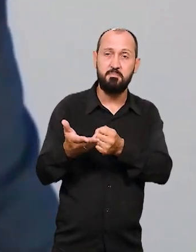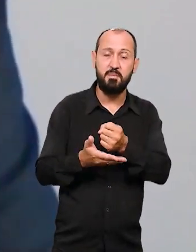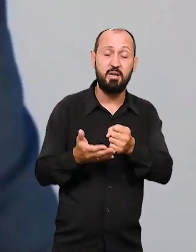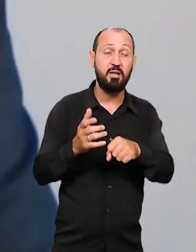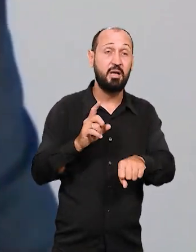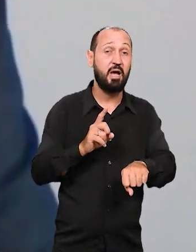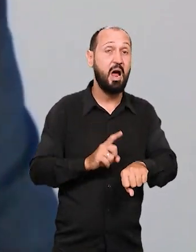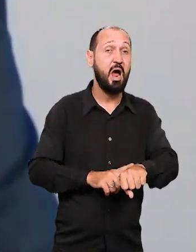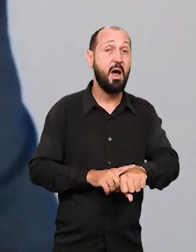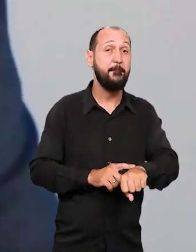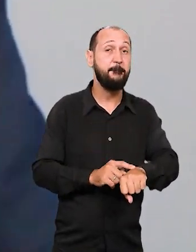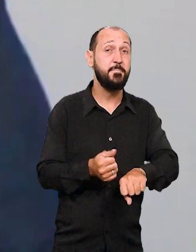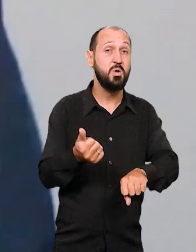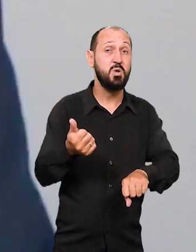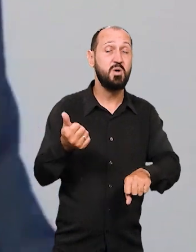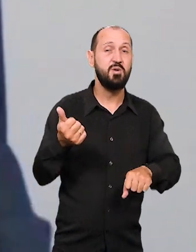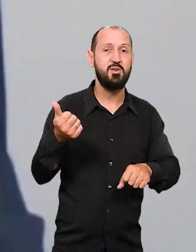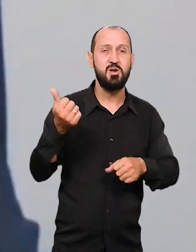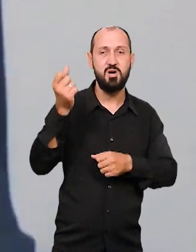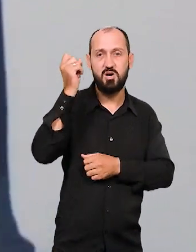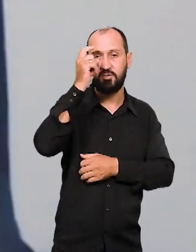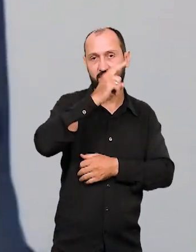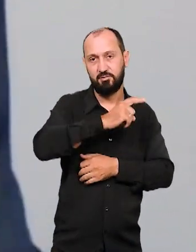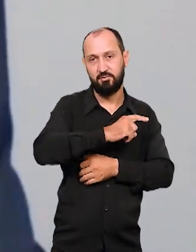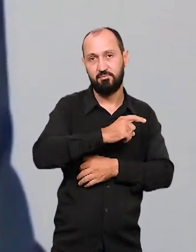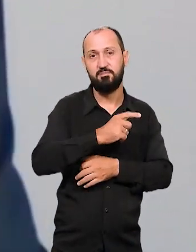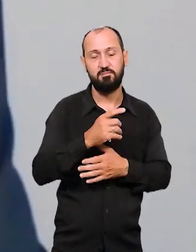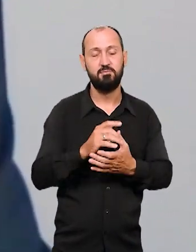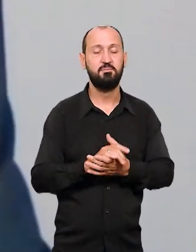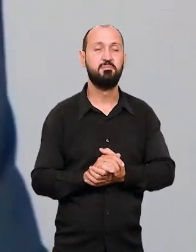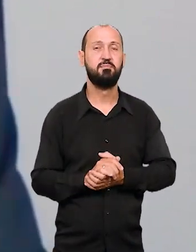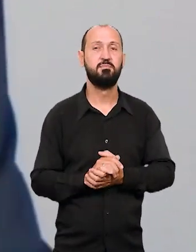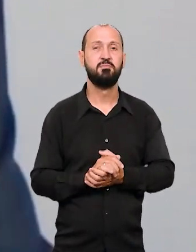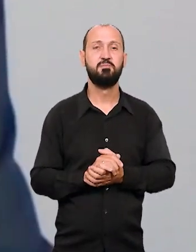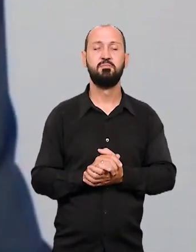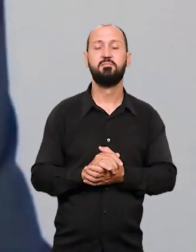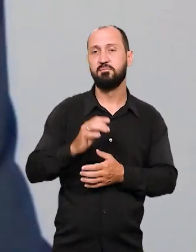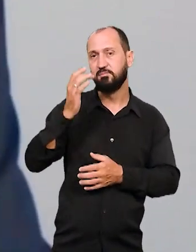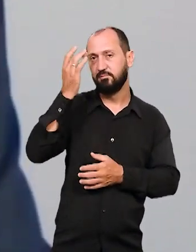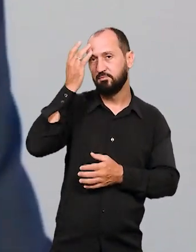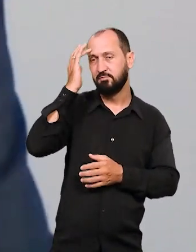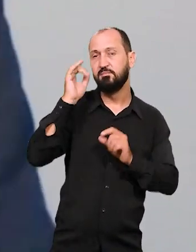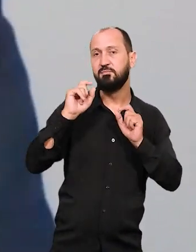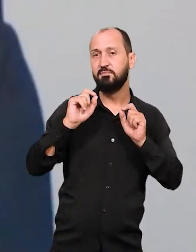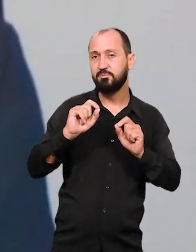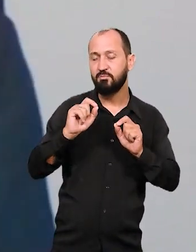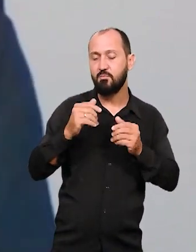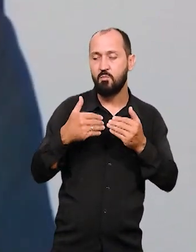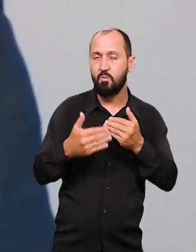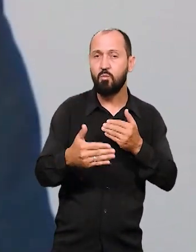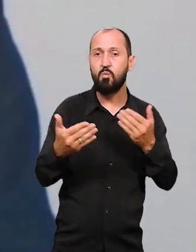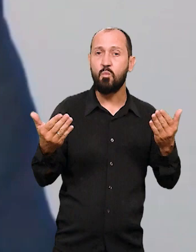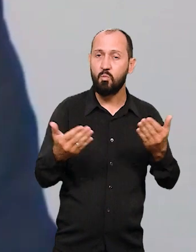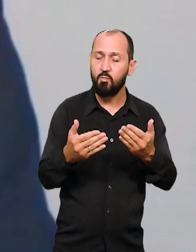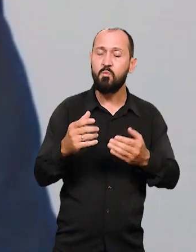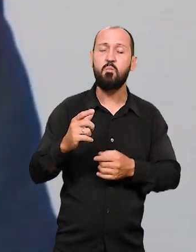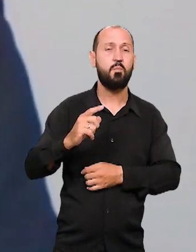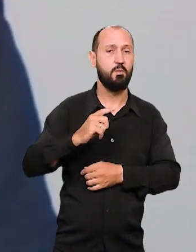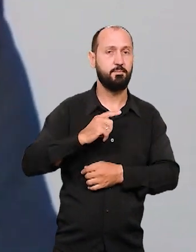se tornava, naquele momento, muito difícil, né? Eu acho que, ainda